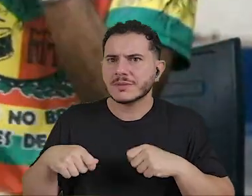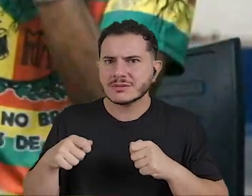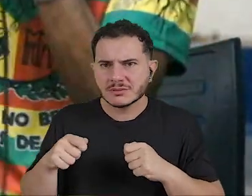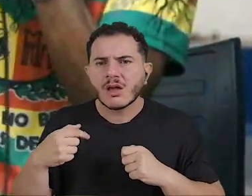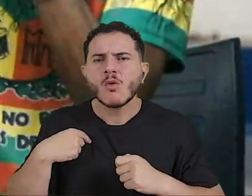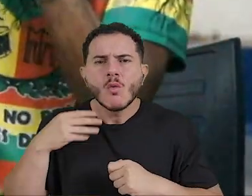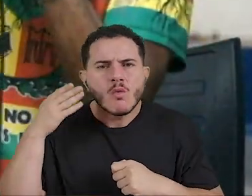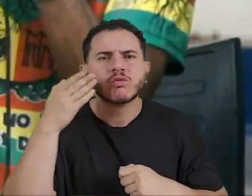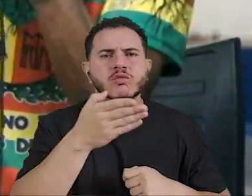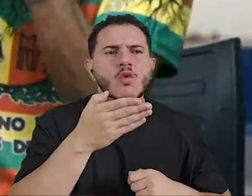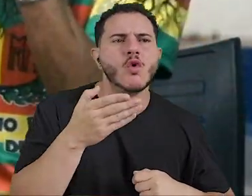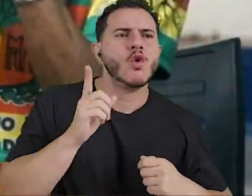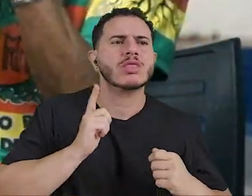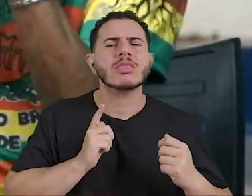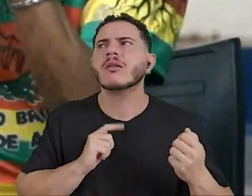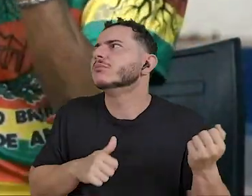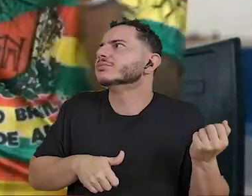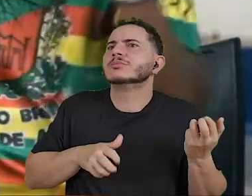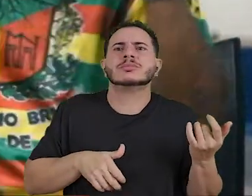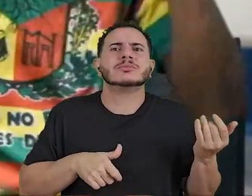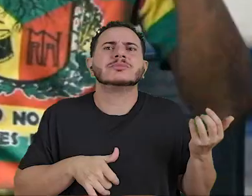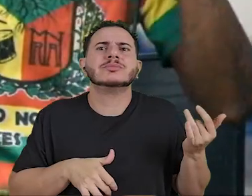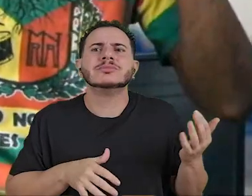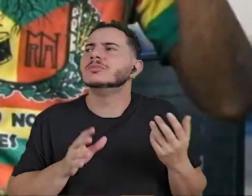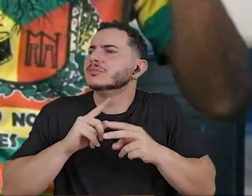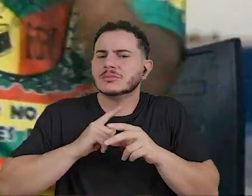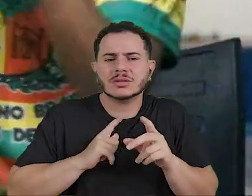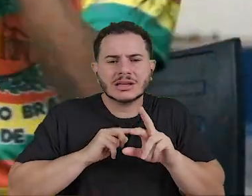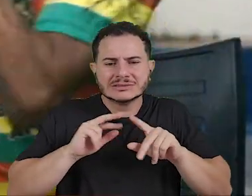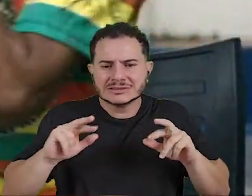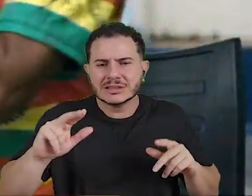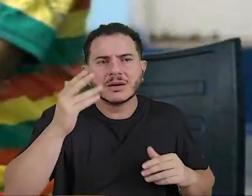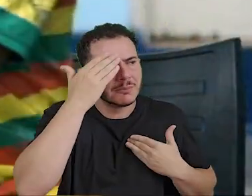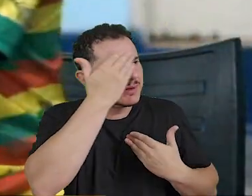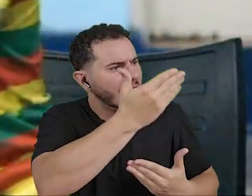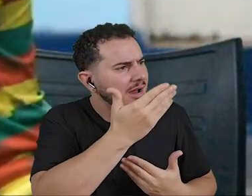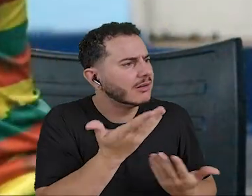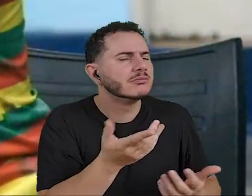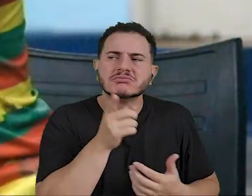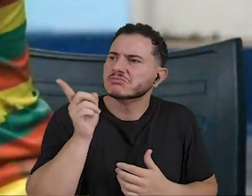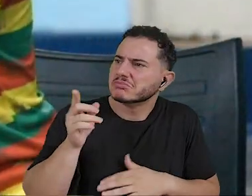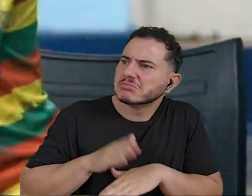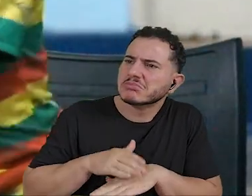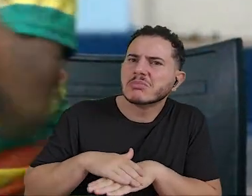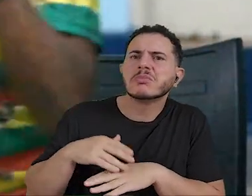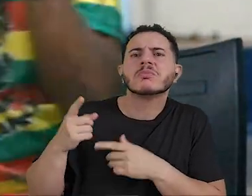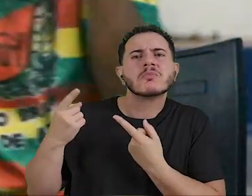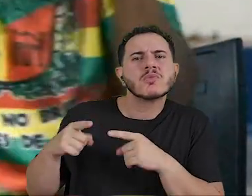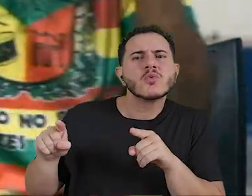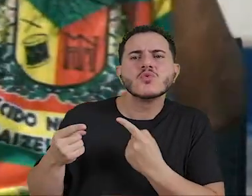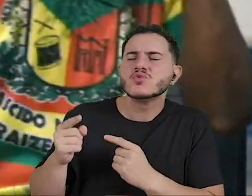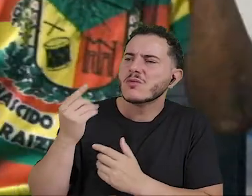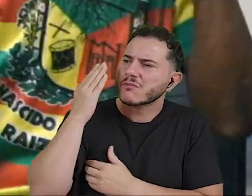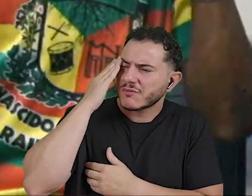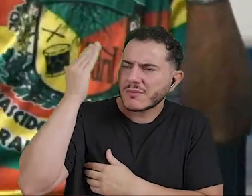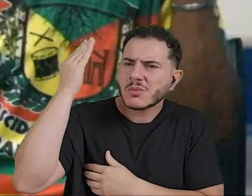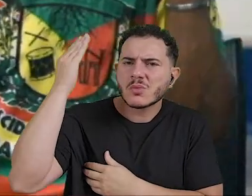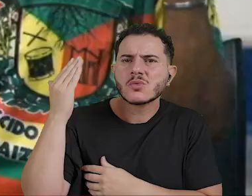teclado, vou no violão, vou no cavaquinho, porque eu tenho capacidade para isso. Obrigado, meu irmão, por dizer que Walter é um músico.